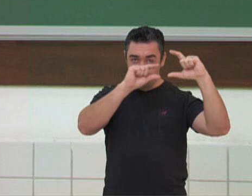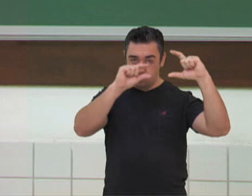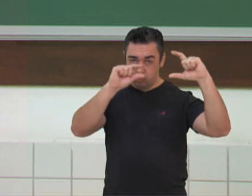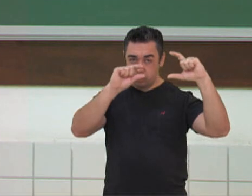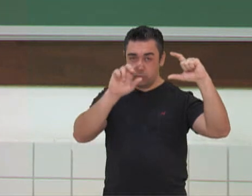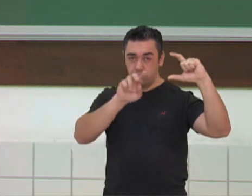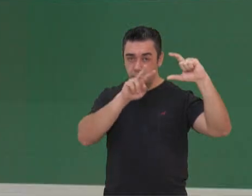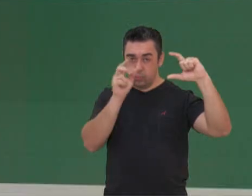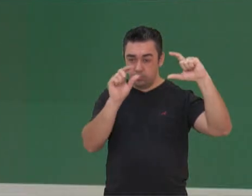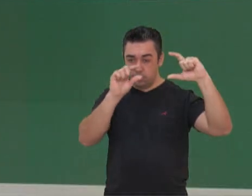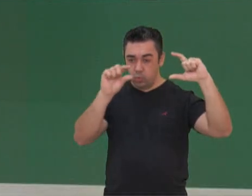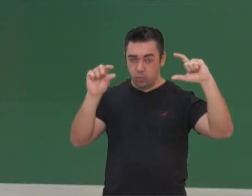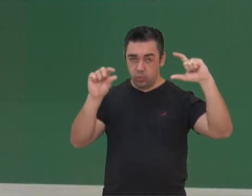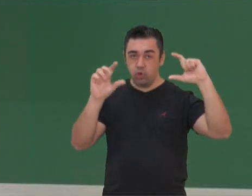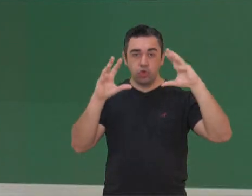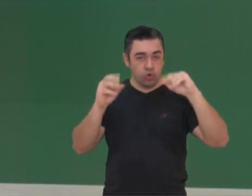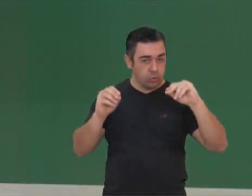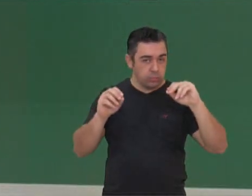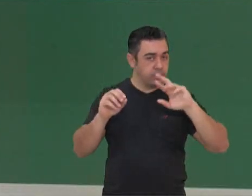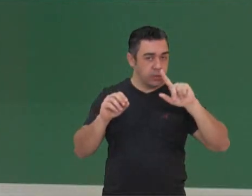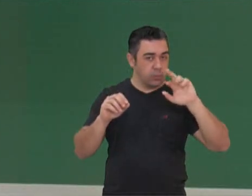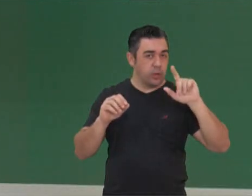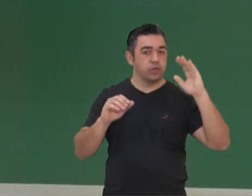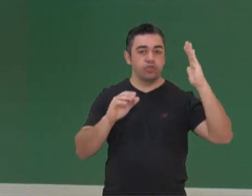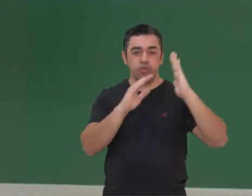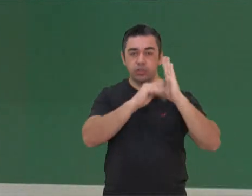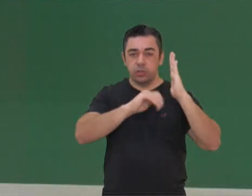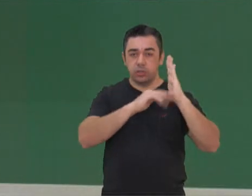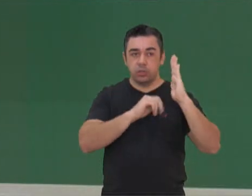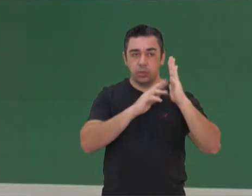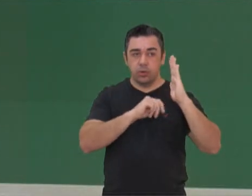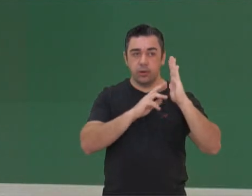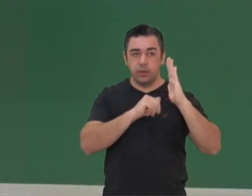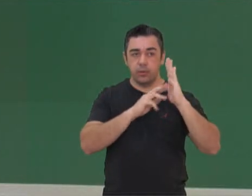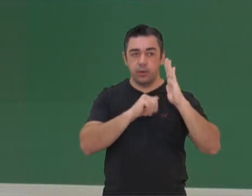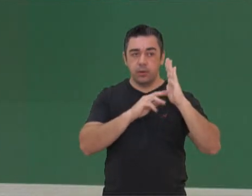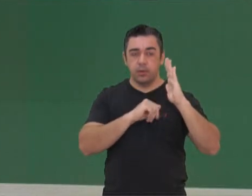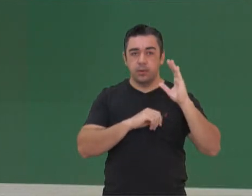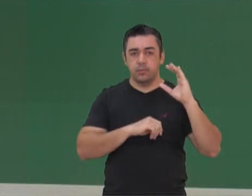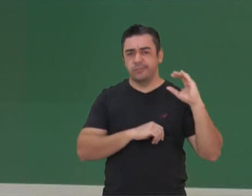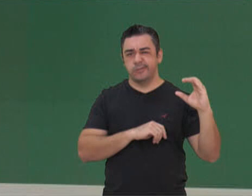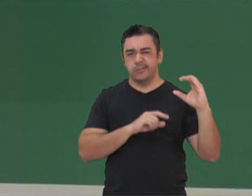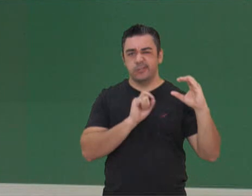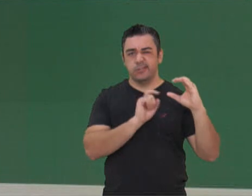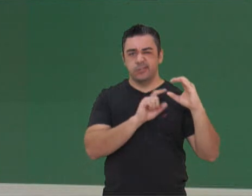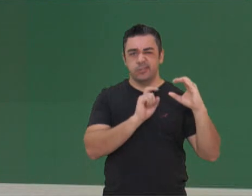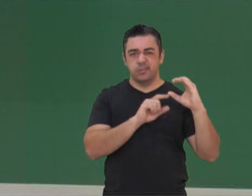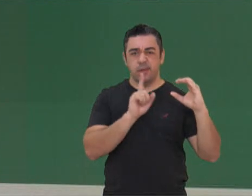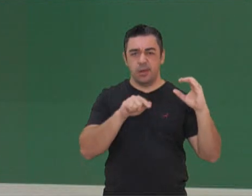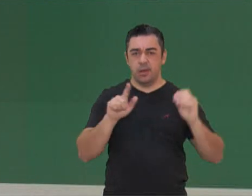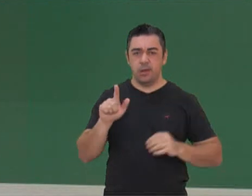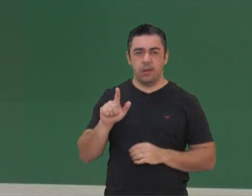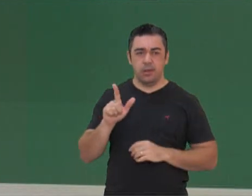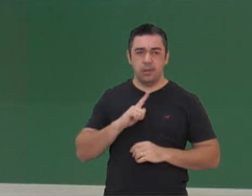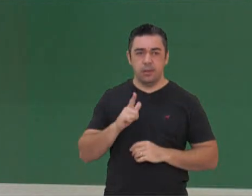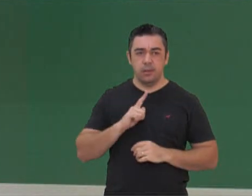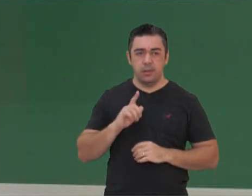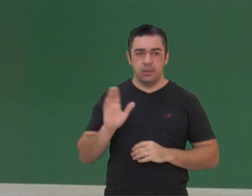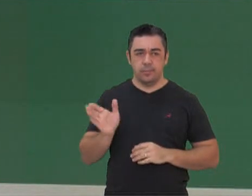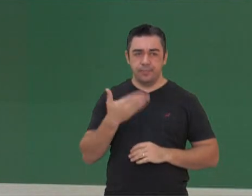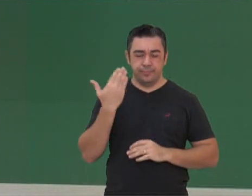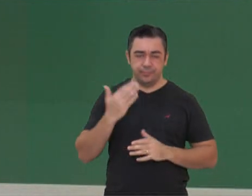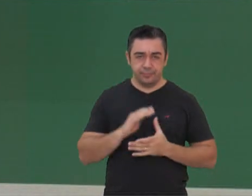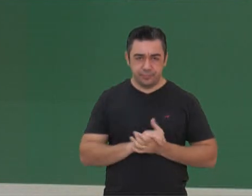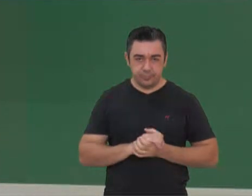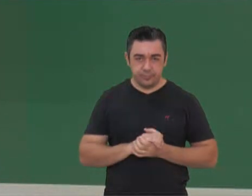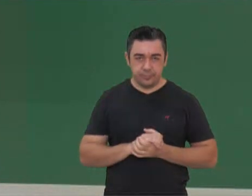maiúscula. Todos estão? Não, a gente já eliminou 2 aqui. Eliminou ali o que fez referência ao Jedi lá de Star Wars e o Darth Vader